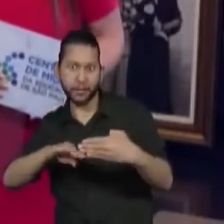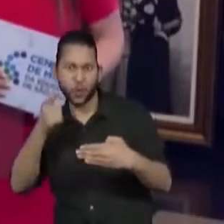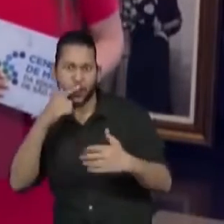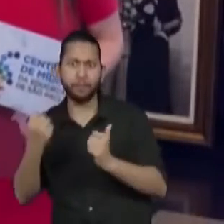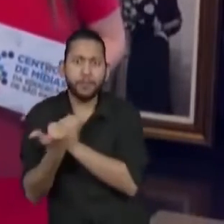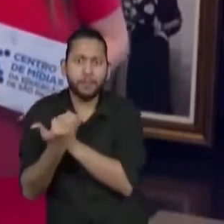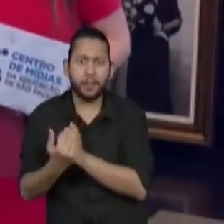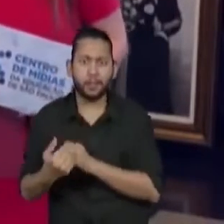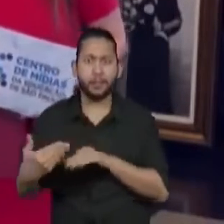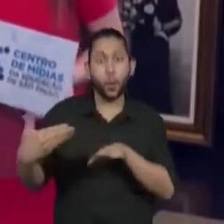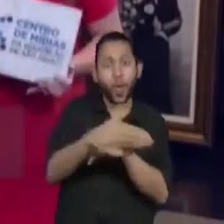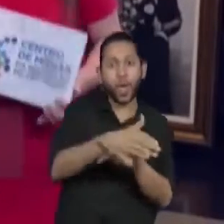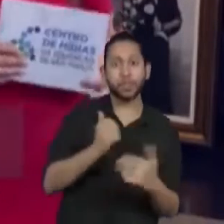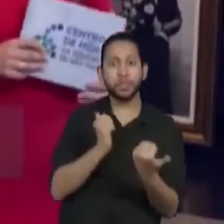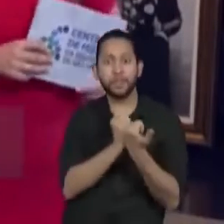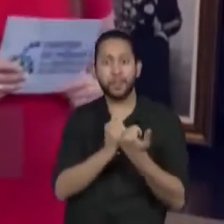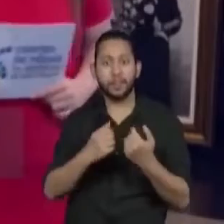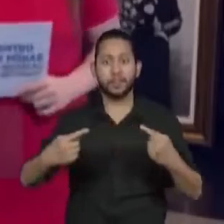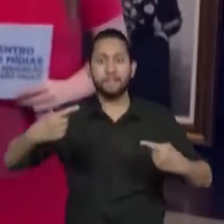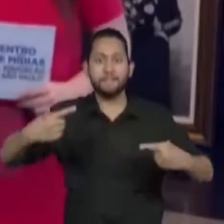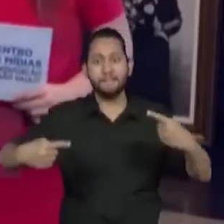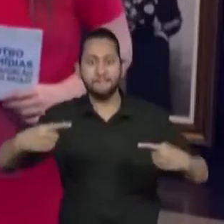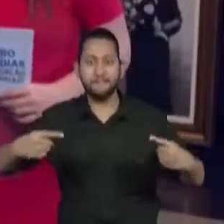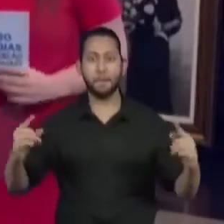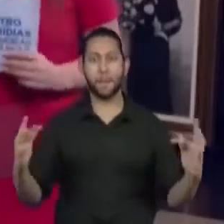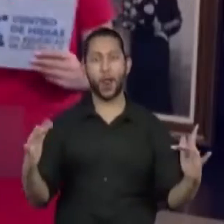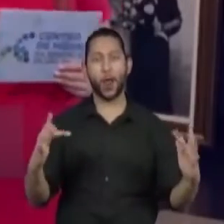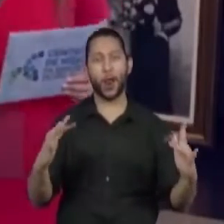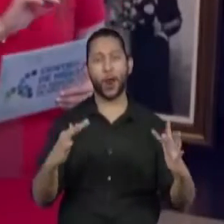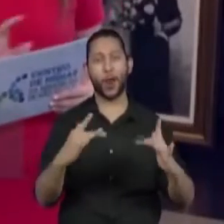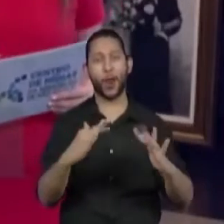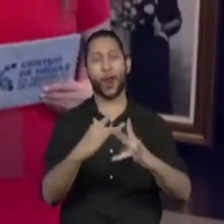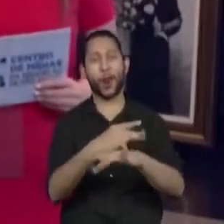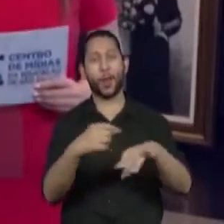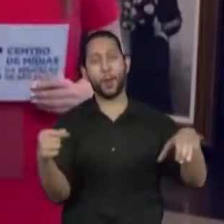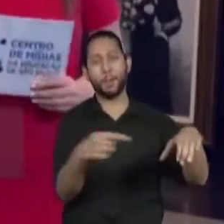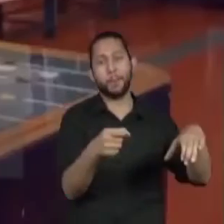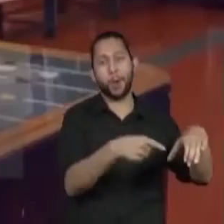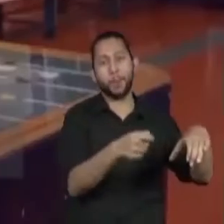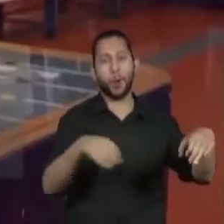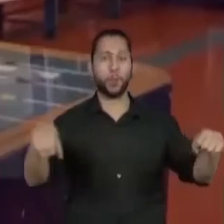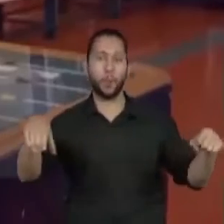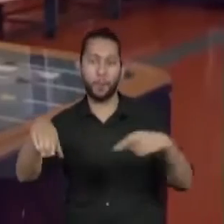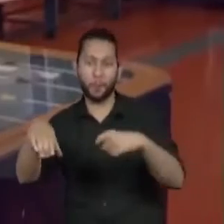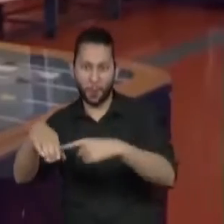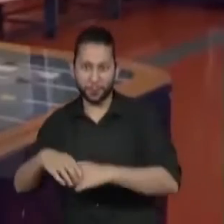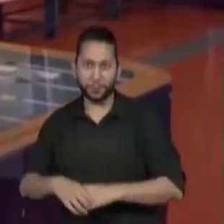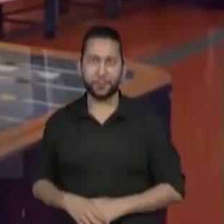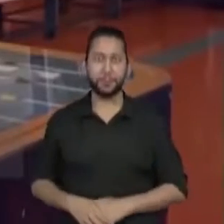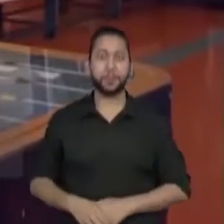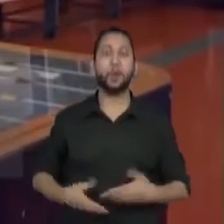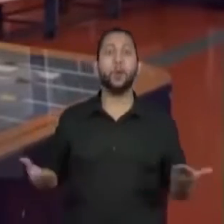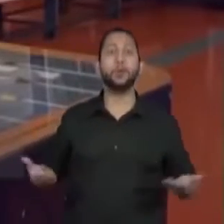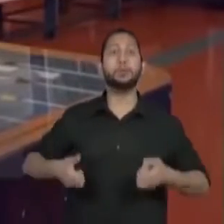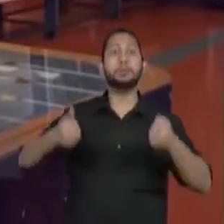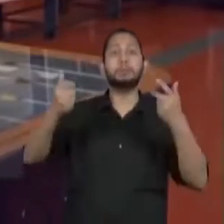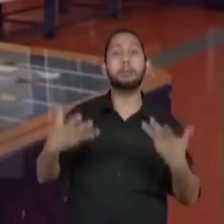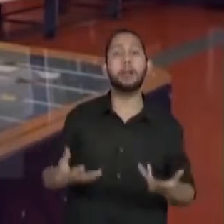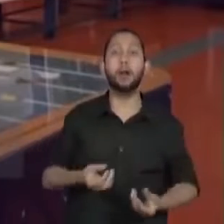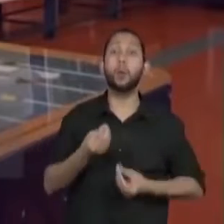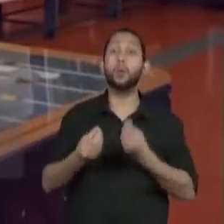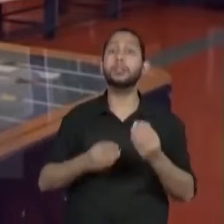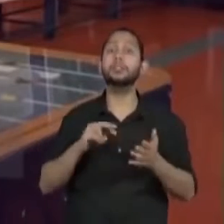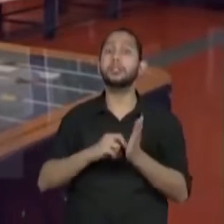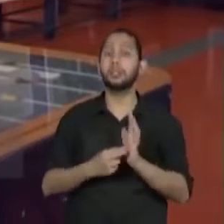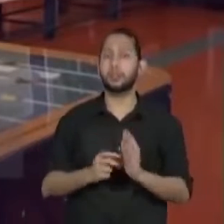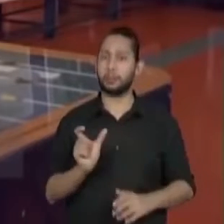outros. Mas hoje é o dia do futebol. Isso mesmo. Então tem mais coisa. Com certeza. Muito mais. Muito mais. Vamos falar de tática daqui a pouco em